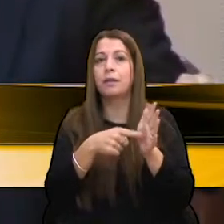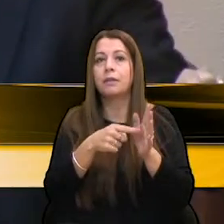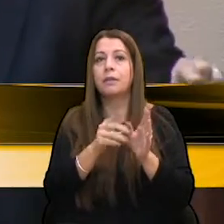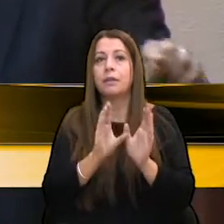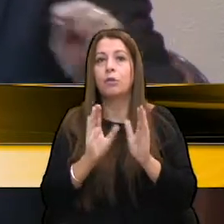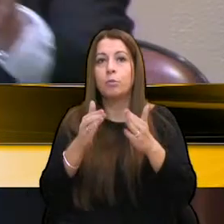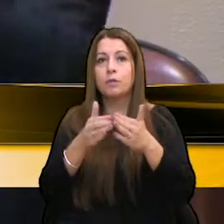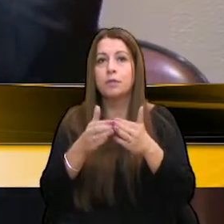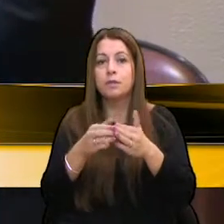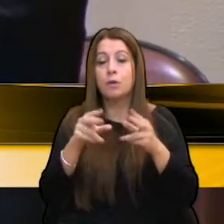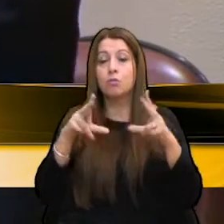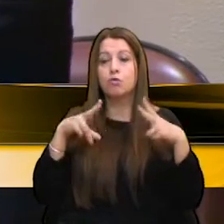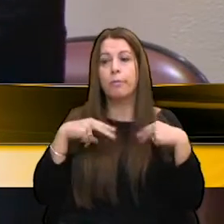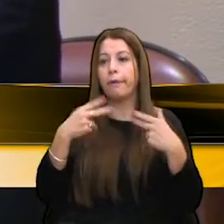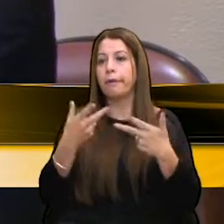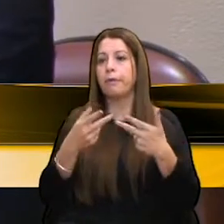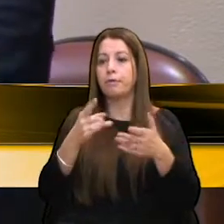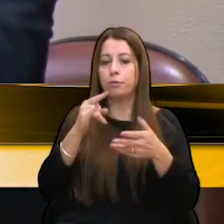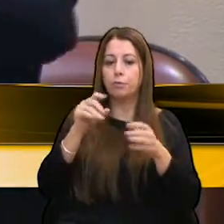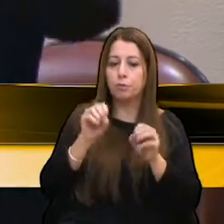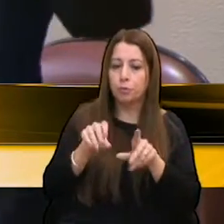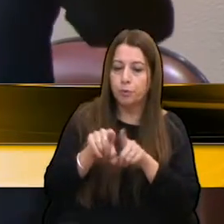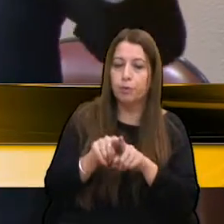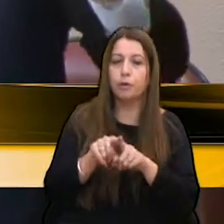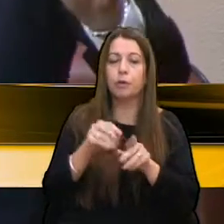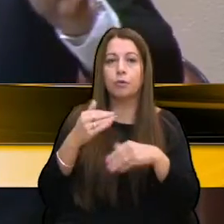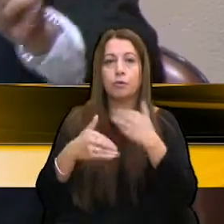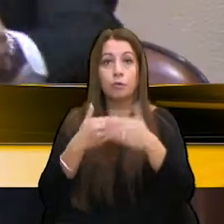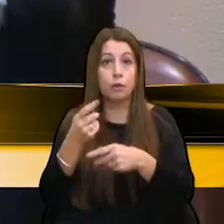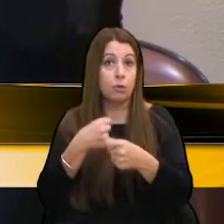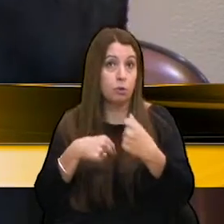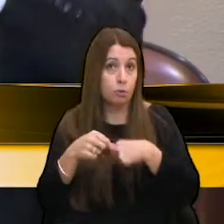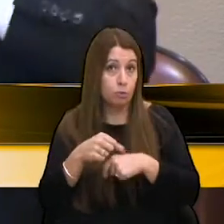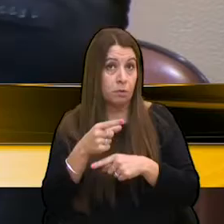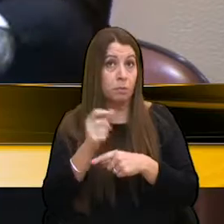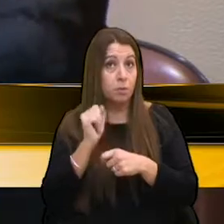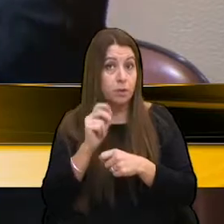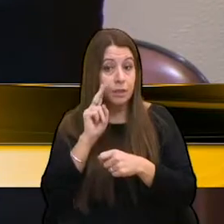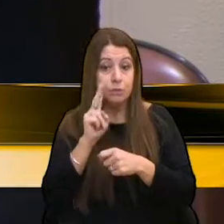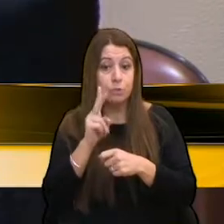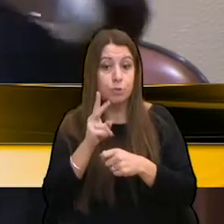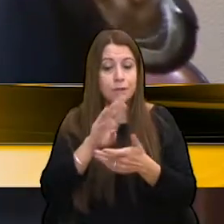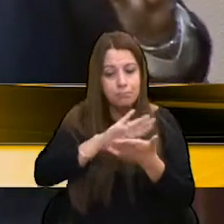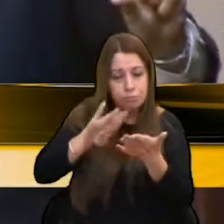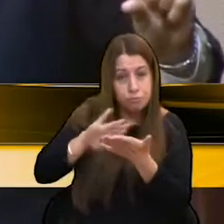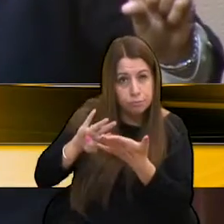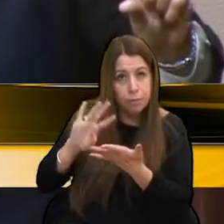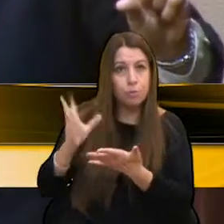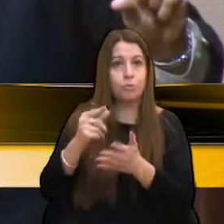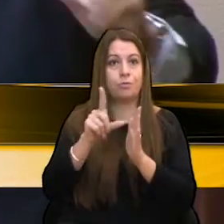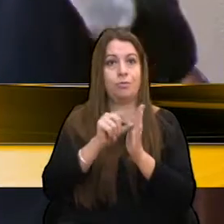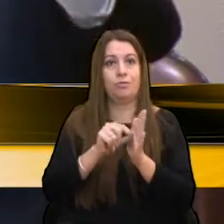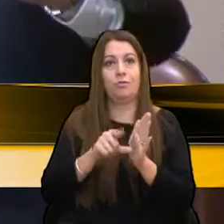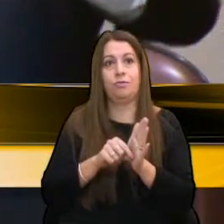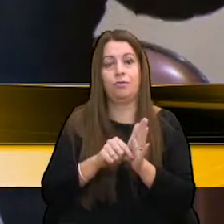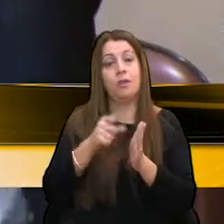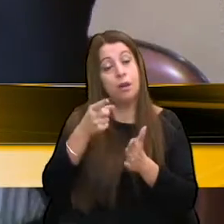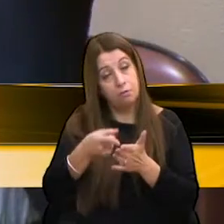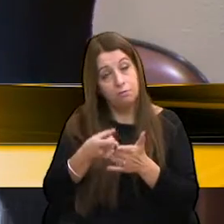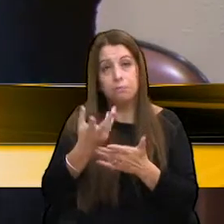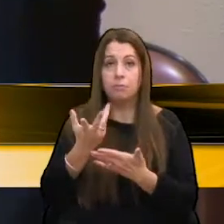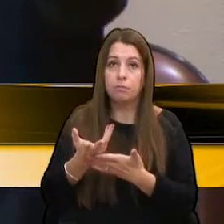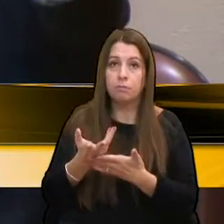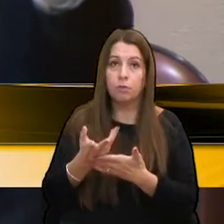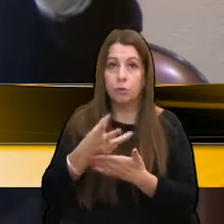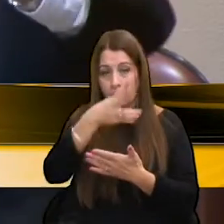de mérito, seja a comissão de educação, a comissão de desenvolvimento econômico, possamos suprimir por inteiro esse artigo. E aí,